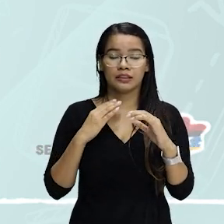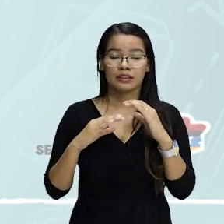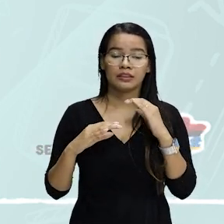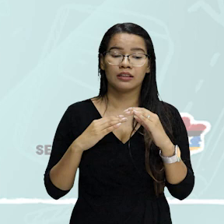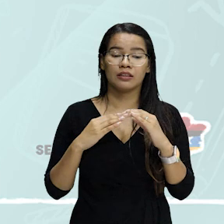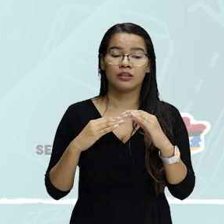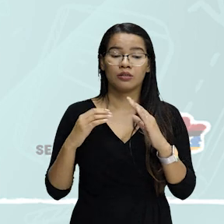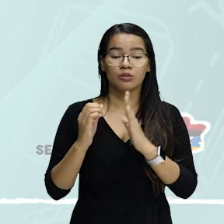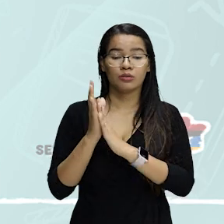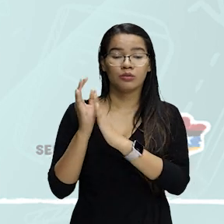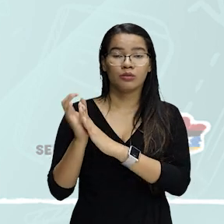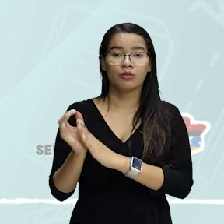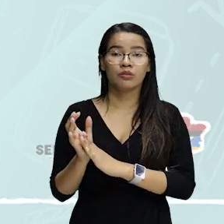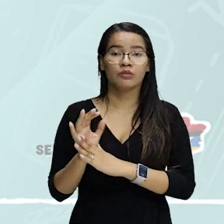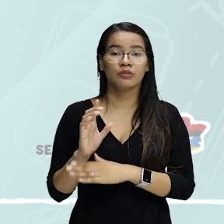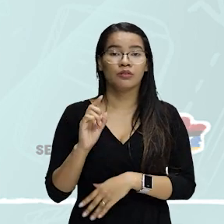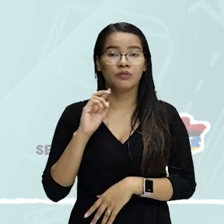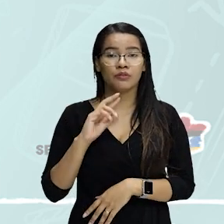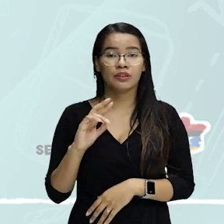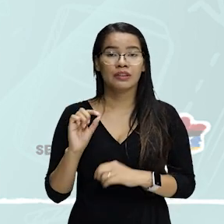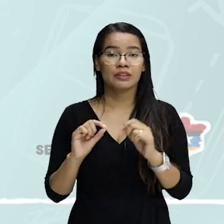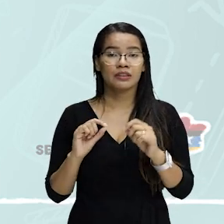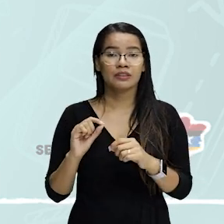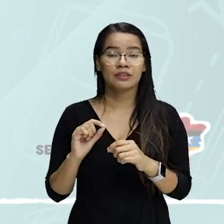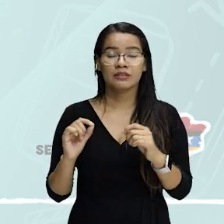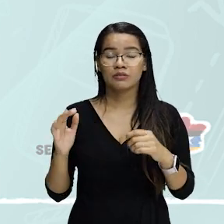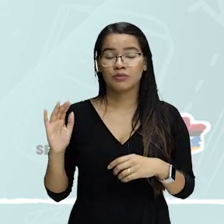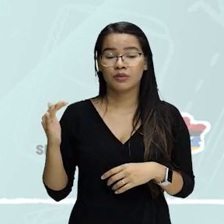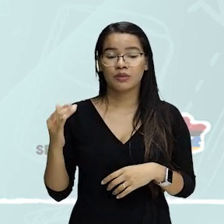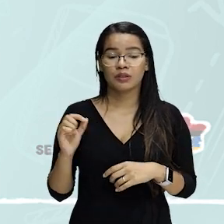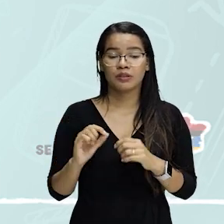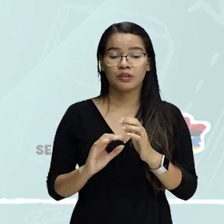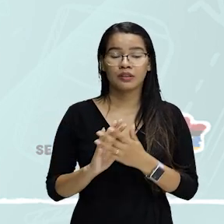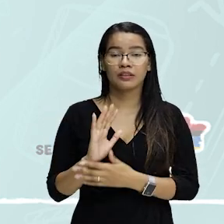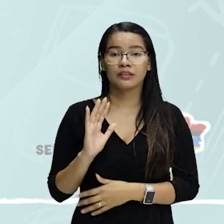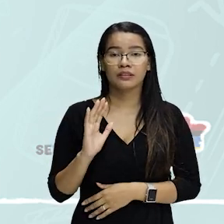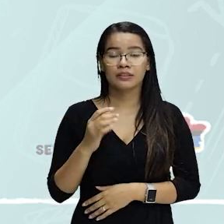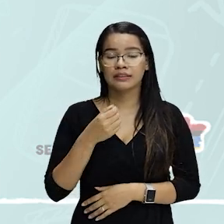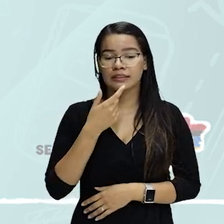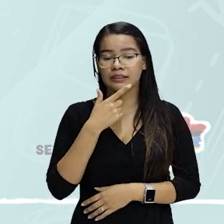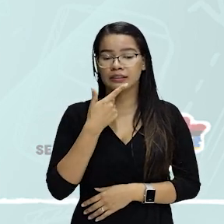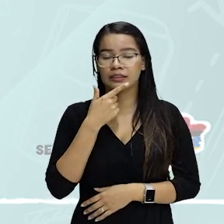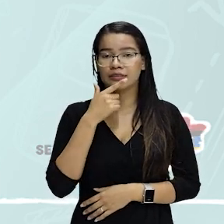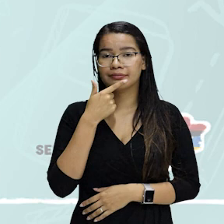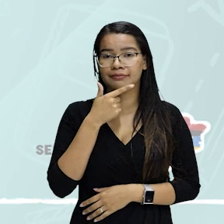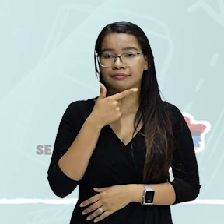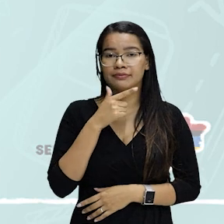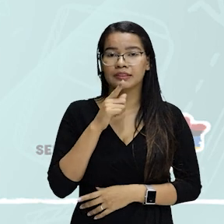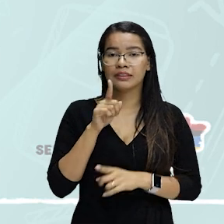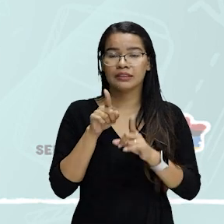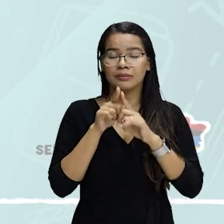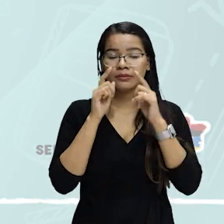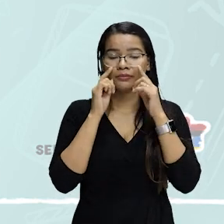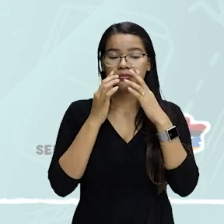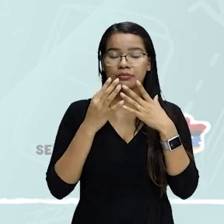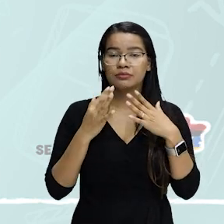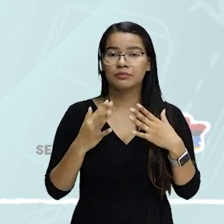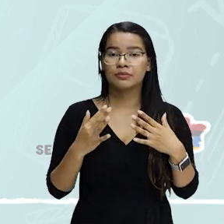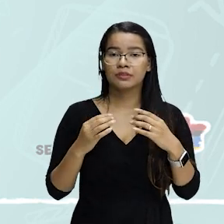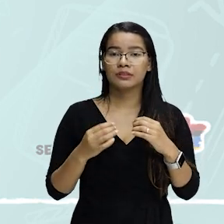o louvor. Olha que situação, que construção. Rir o riso e derramar o